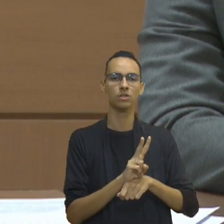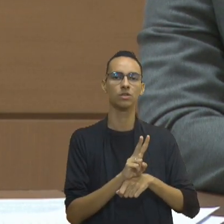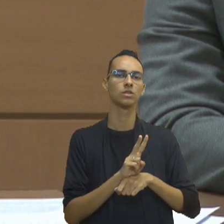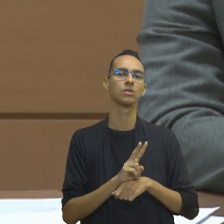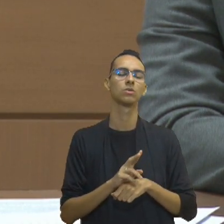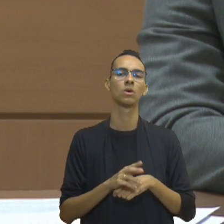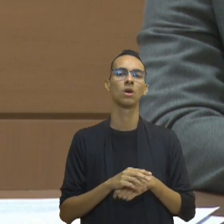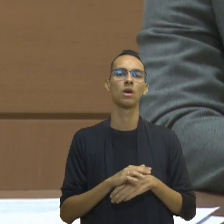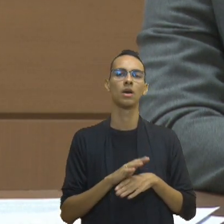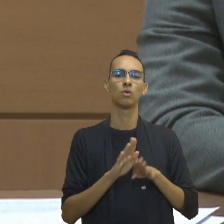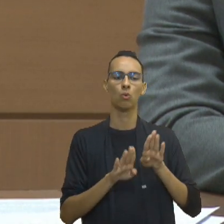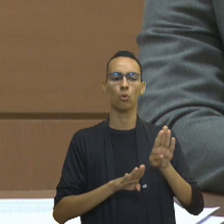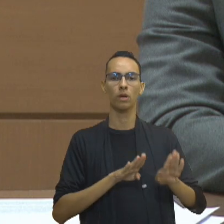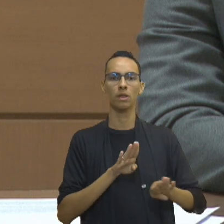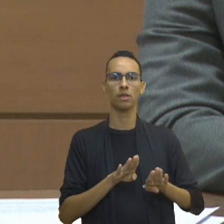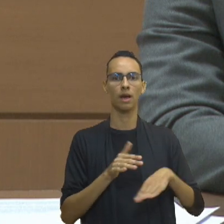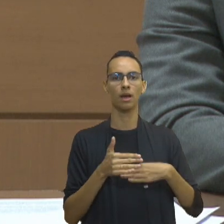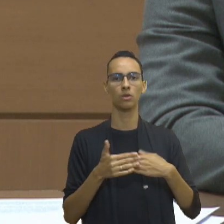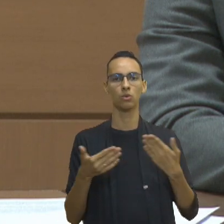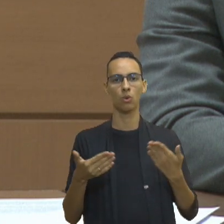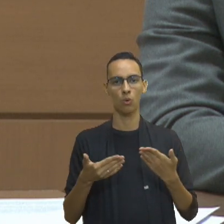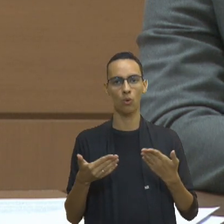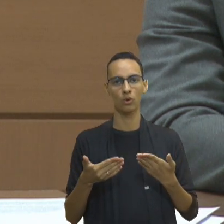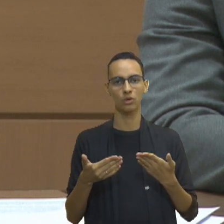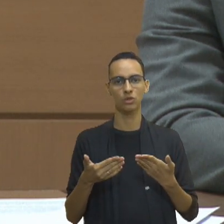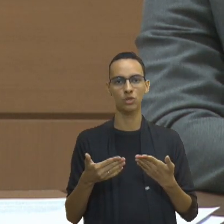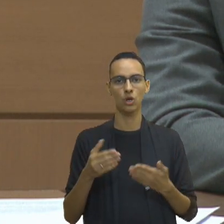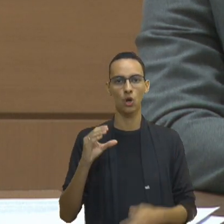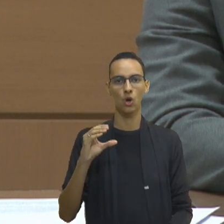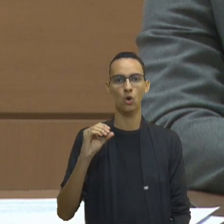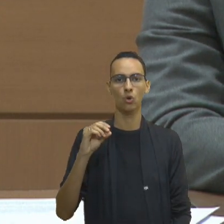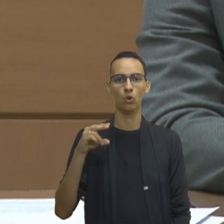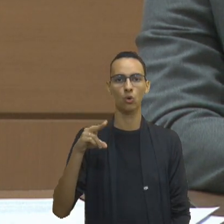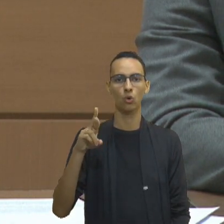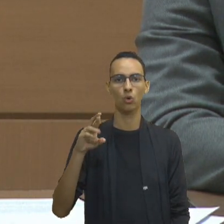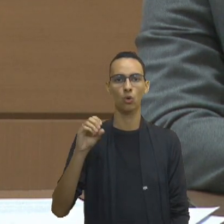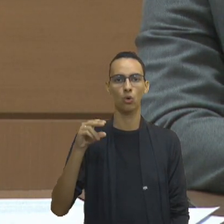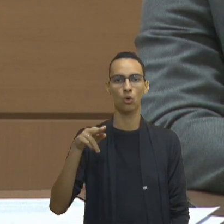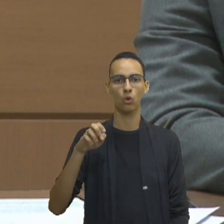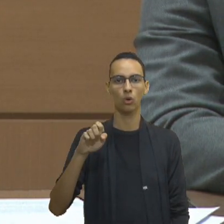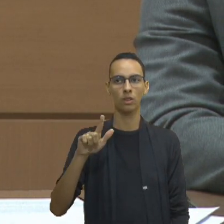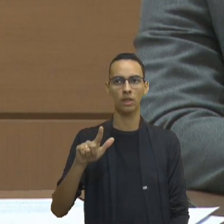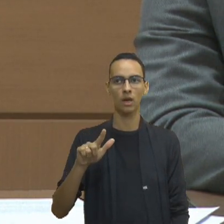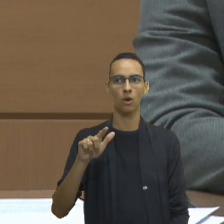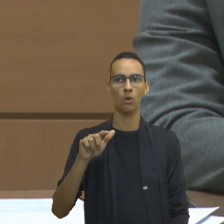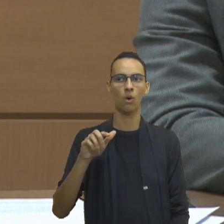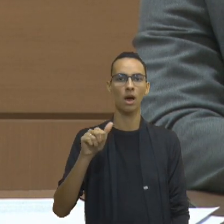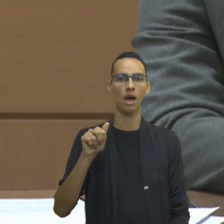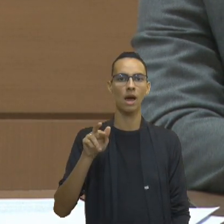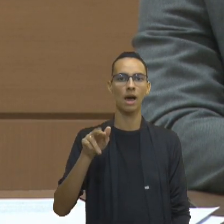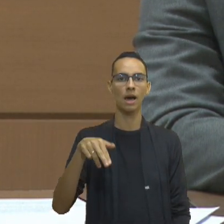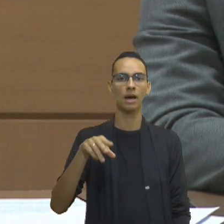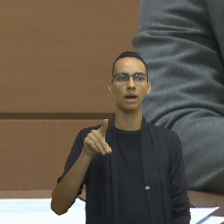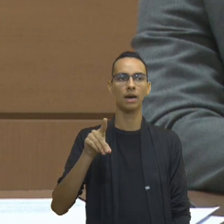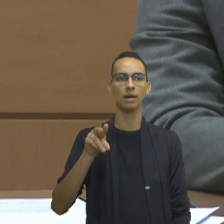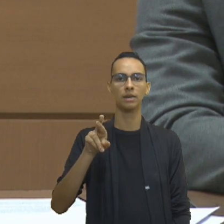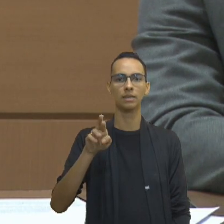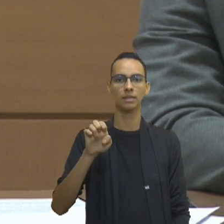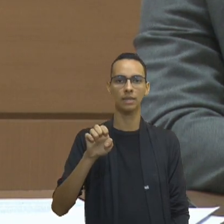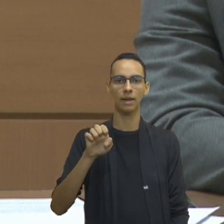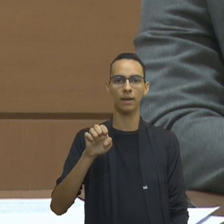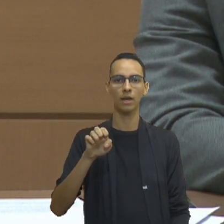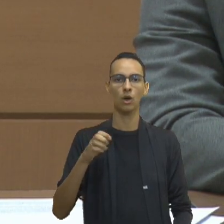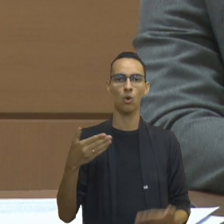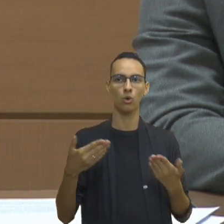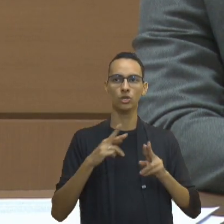acadêmica. Hoje, o coronel André Pedrosa está sendo representado aqui na coletiva pelo